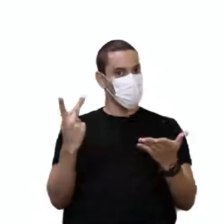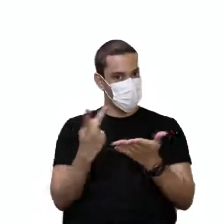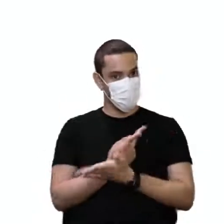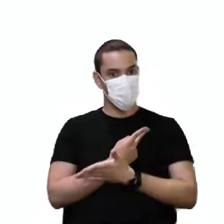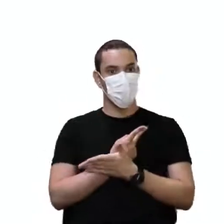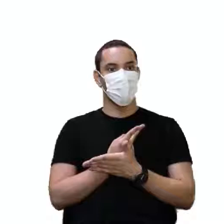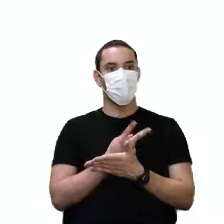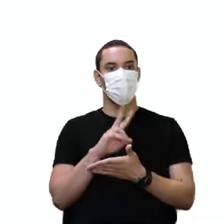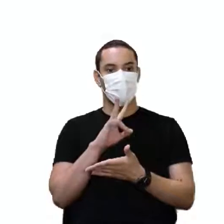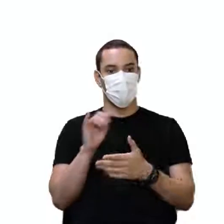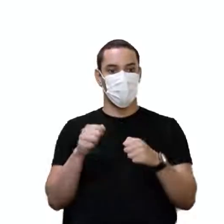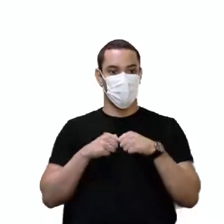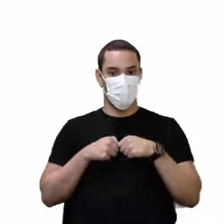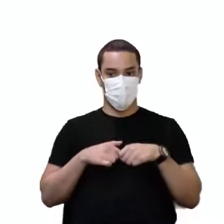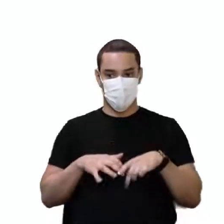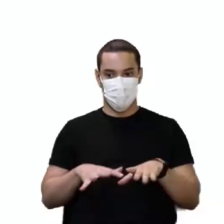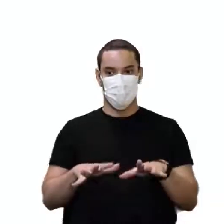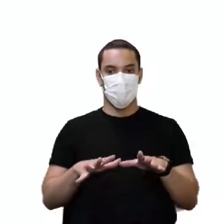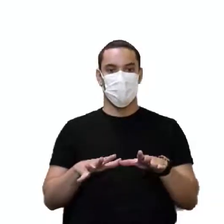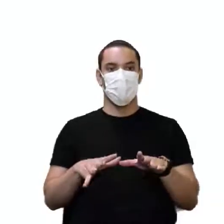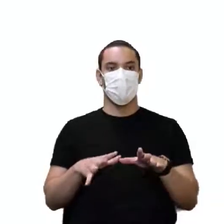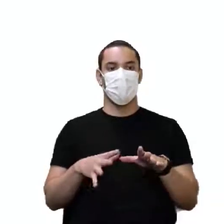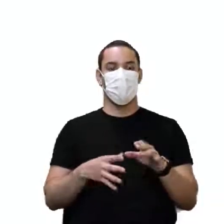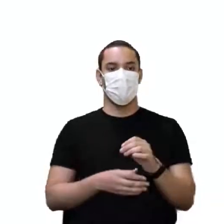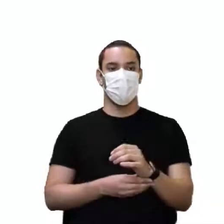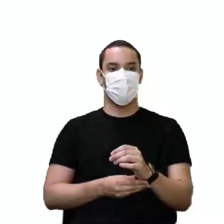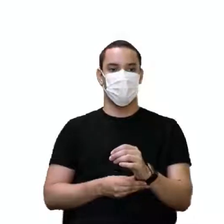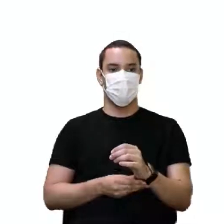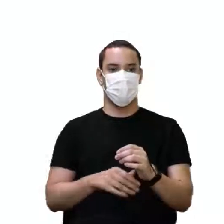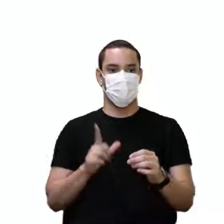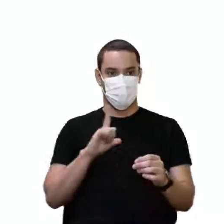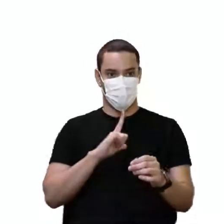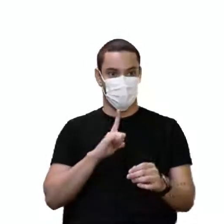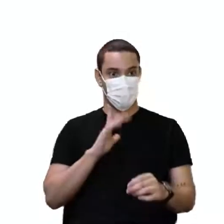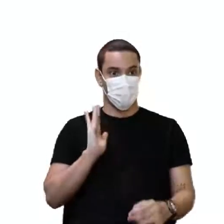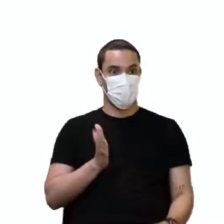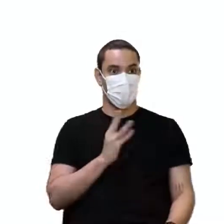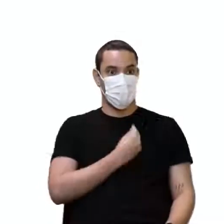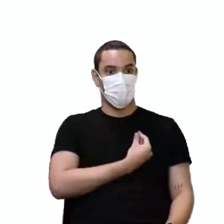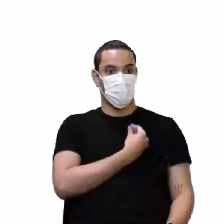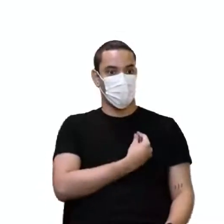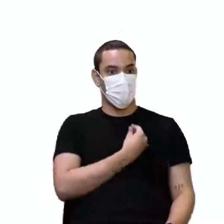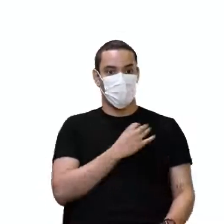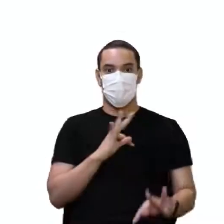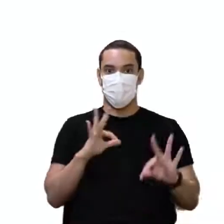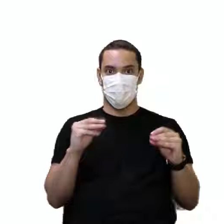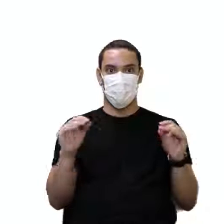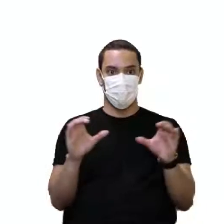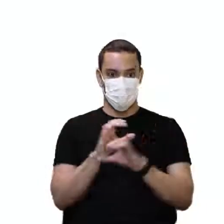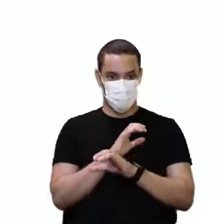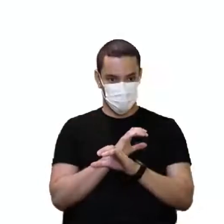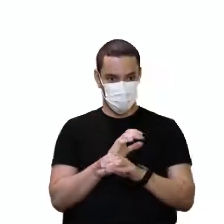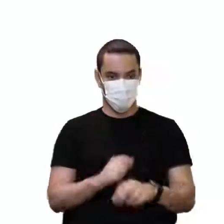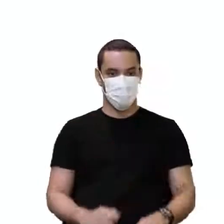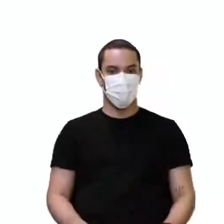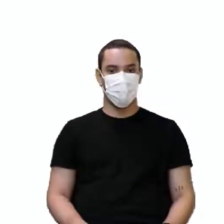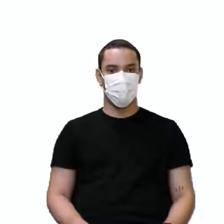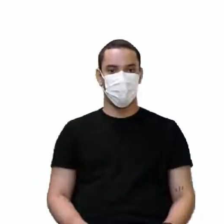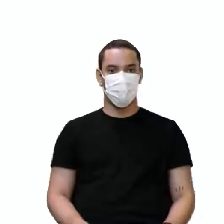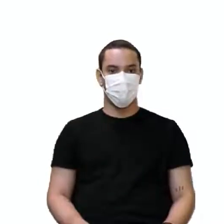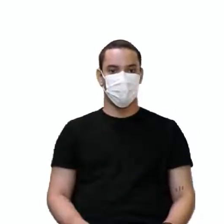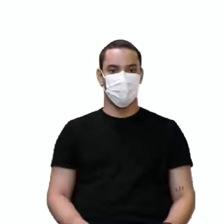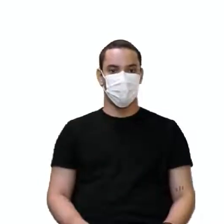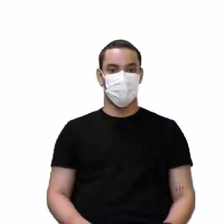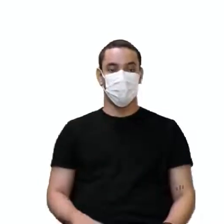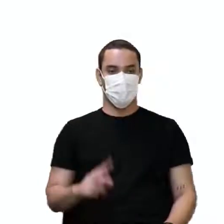acontece. Aí elas vão liberar depois, que chega o momento do parto, eles vão liberar esses indivíduos já com todo completinho, tá bom?